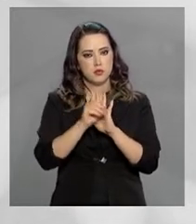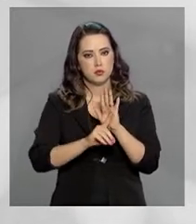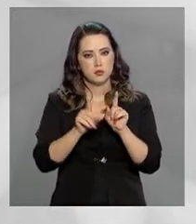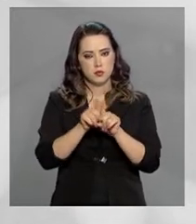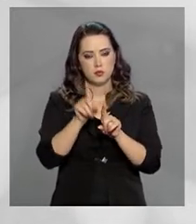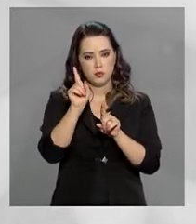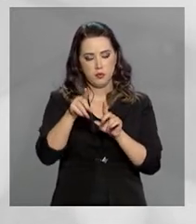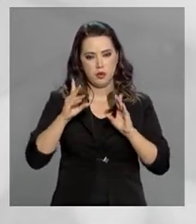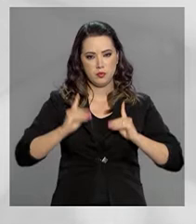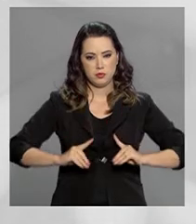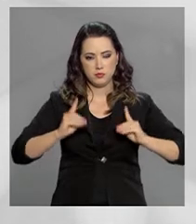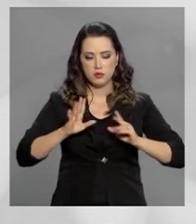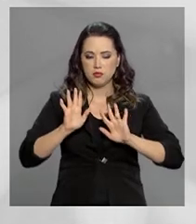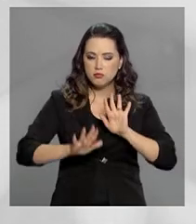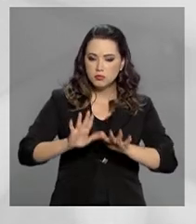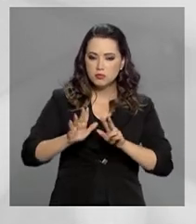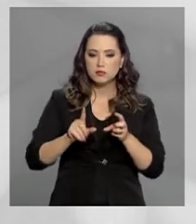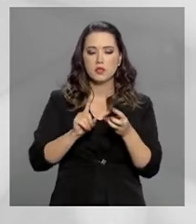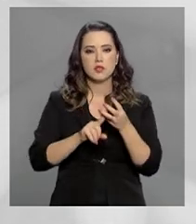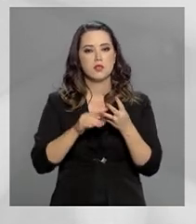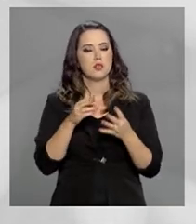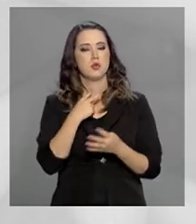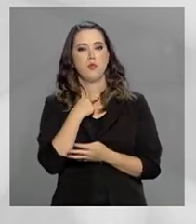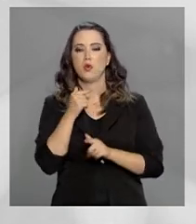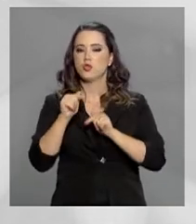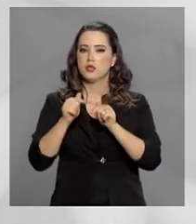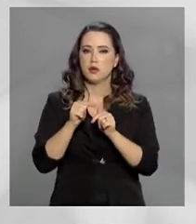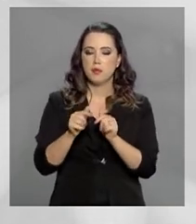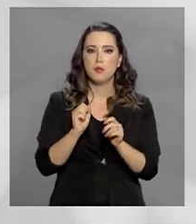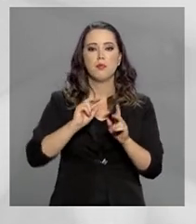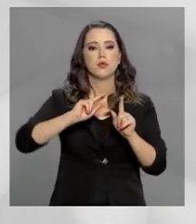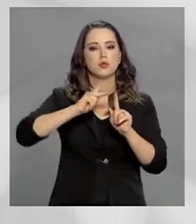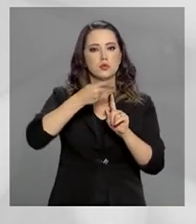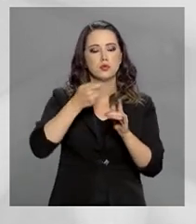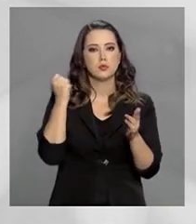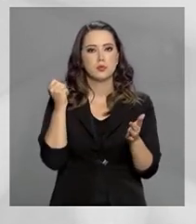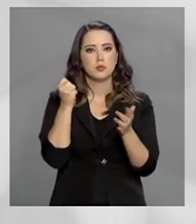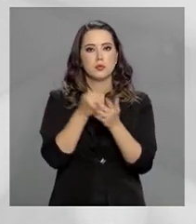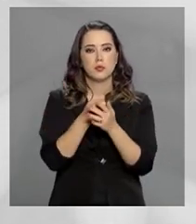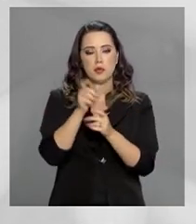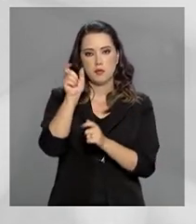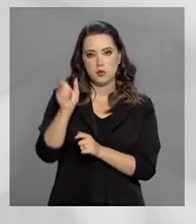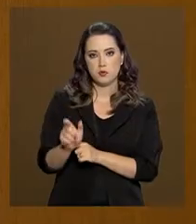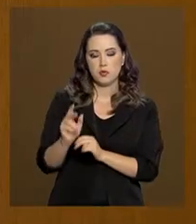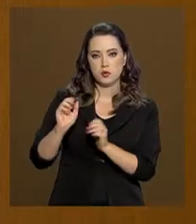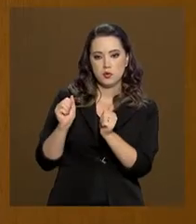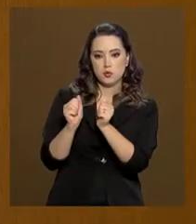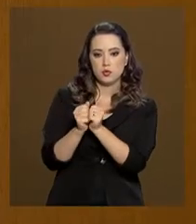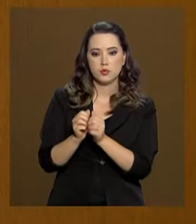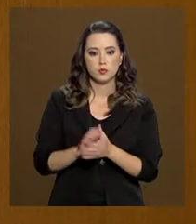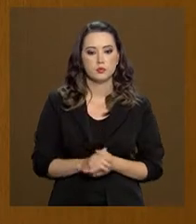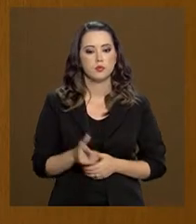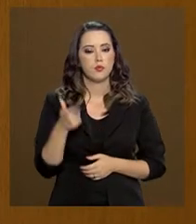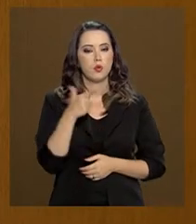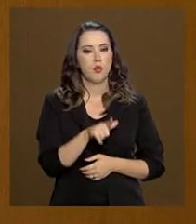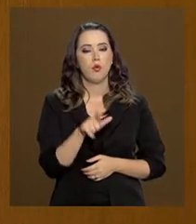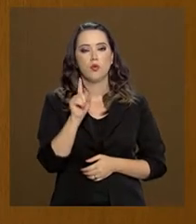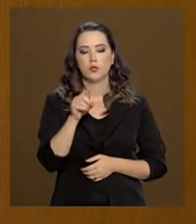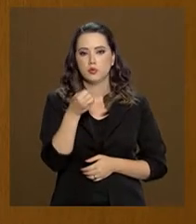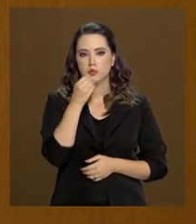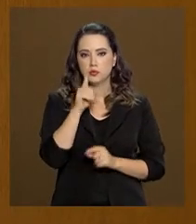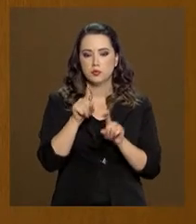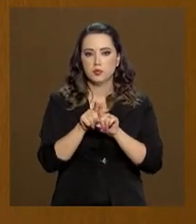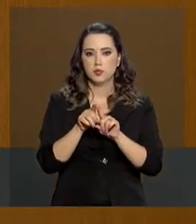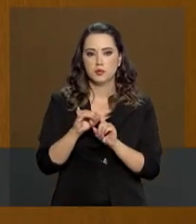de realizar as atividades cotidianas um adicional para custeio de acompanhante um outro benefício é no caso da